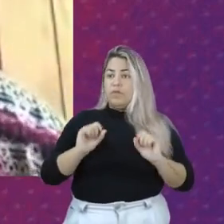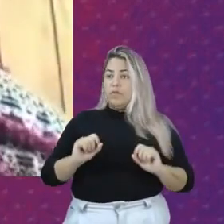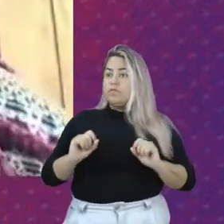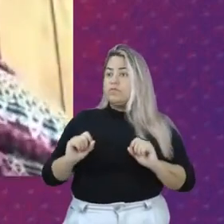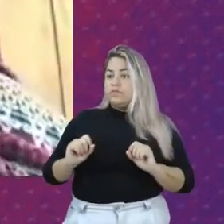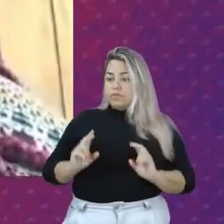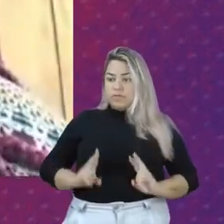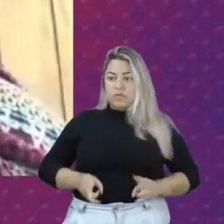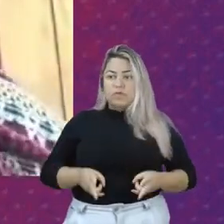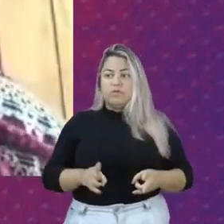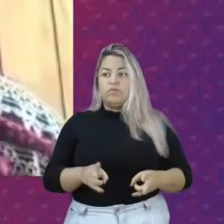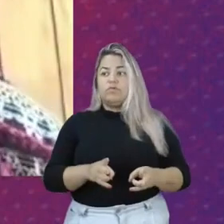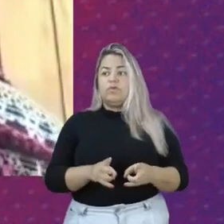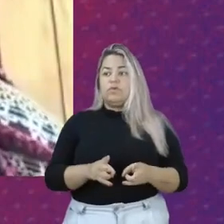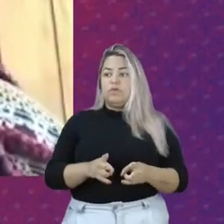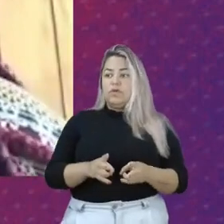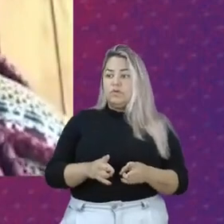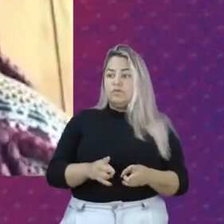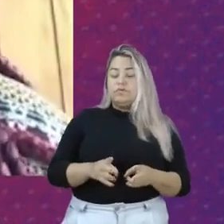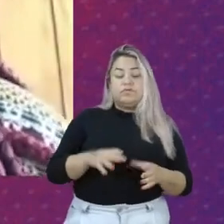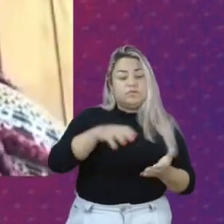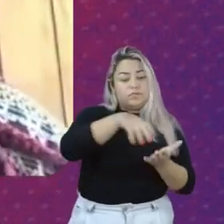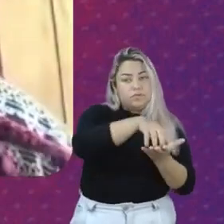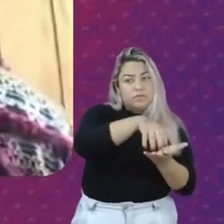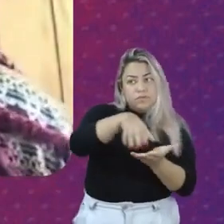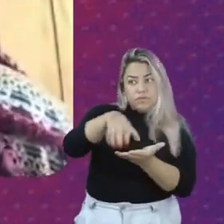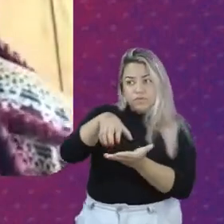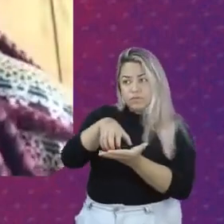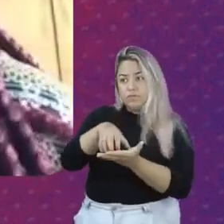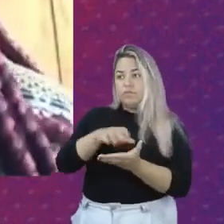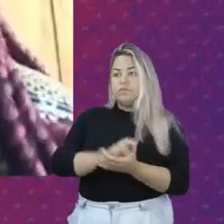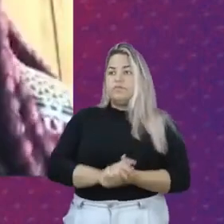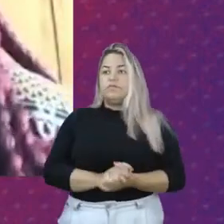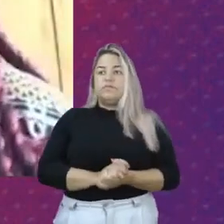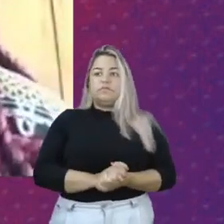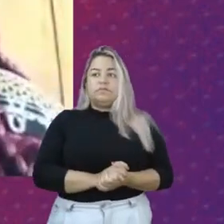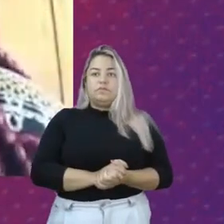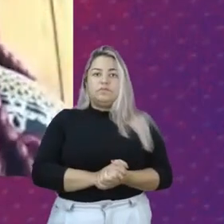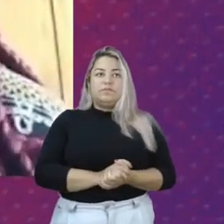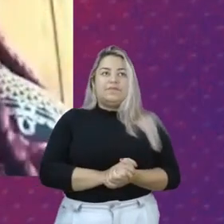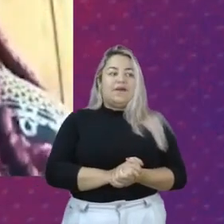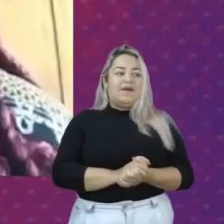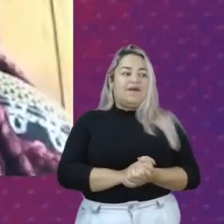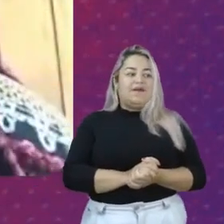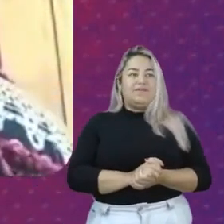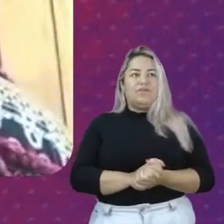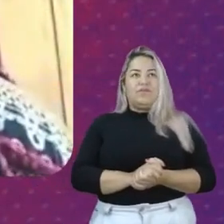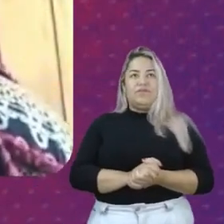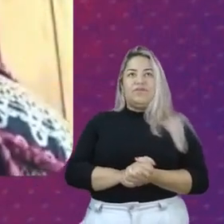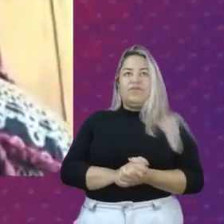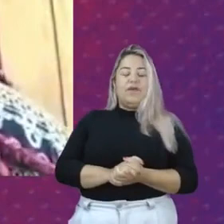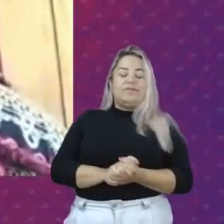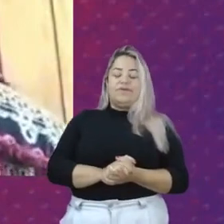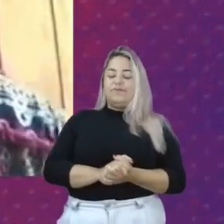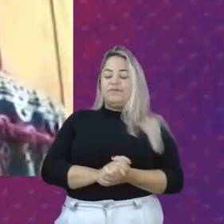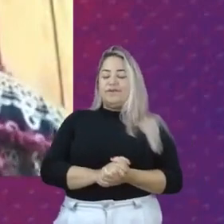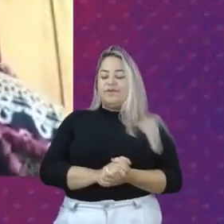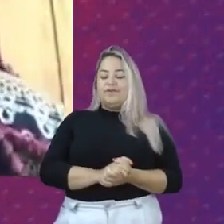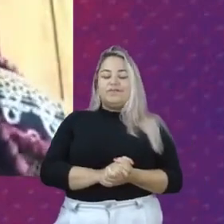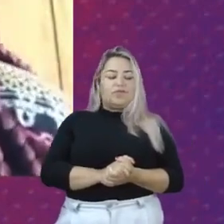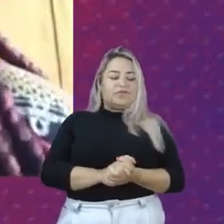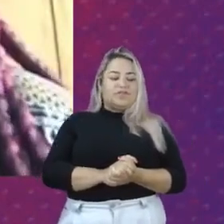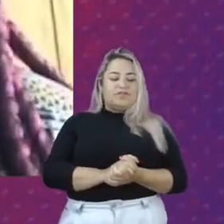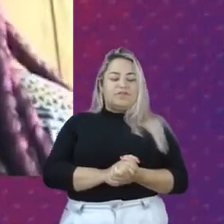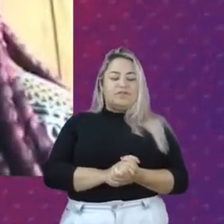pela permanência nos seus territórios, na luta com os mutirões comunitários